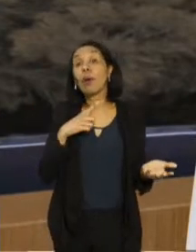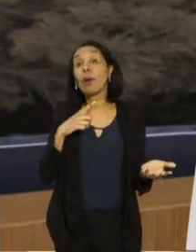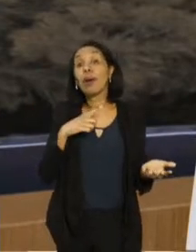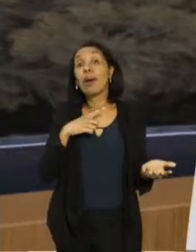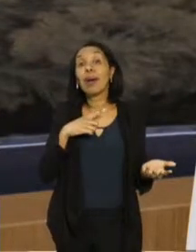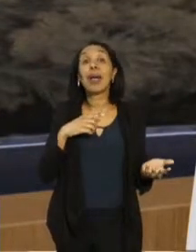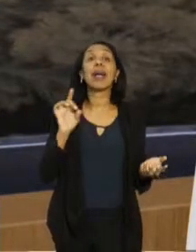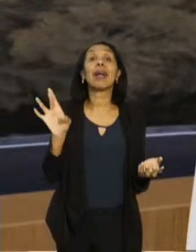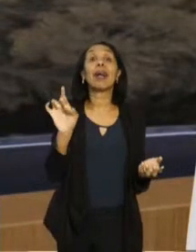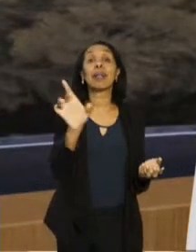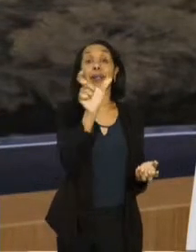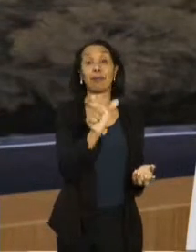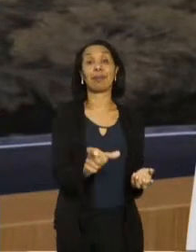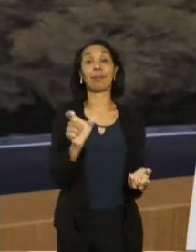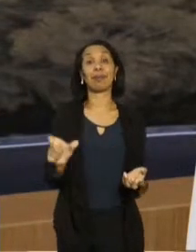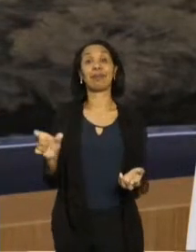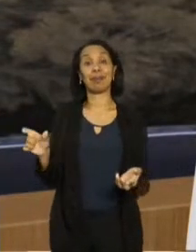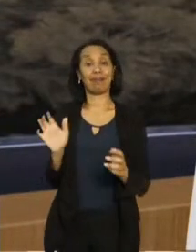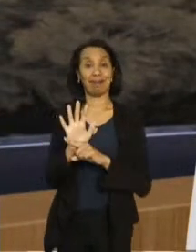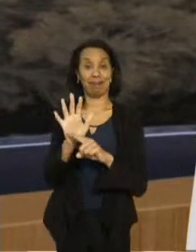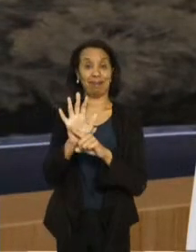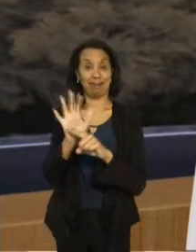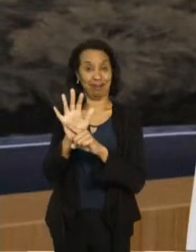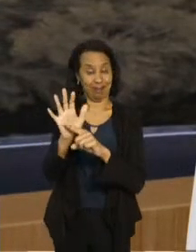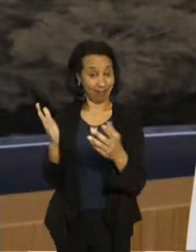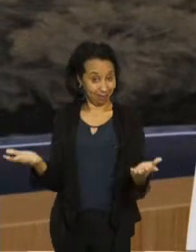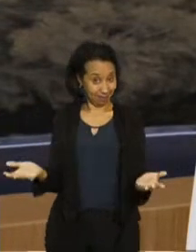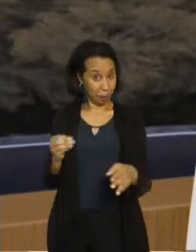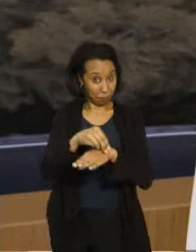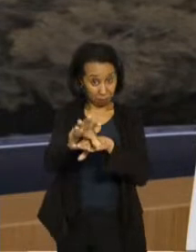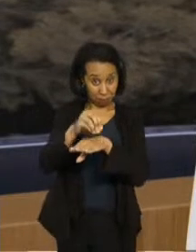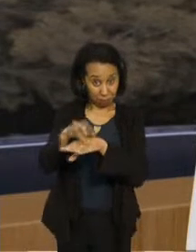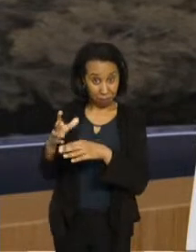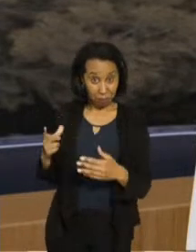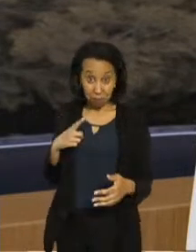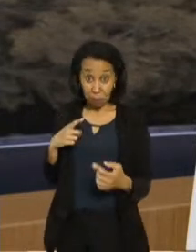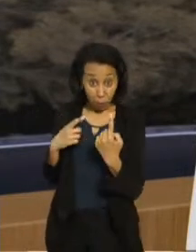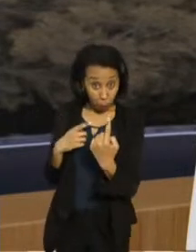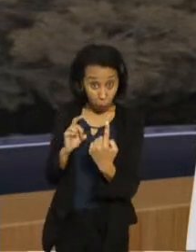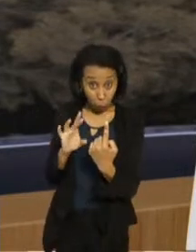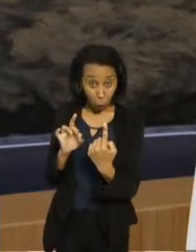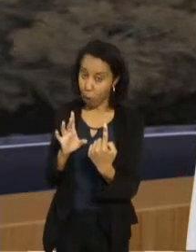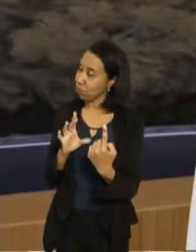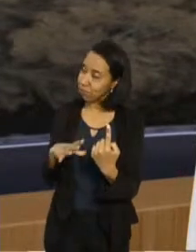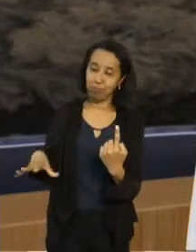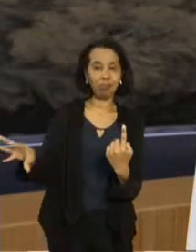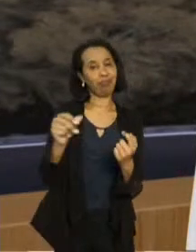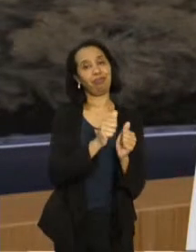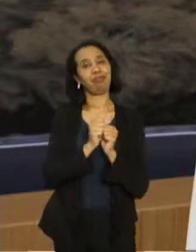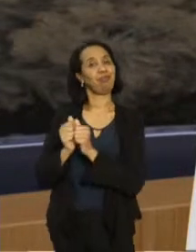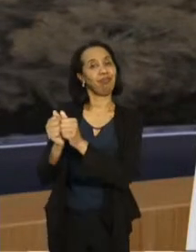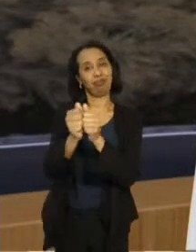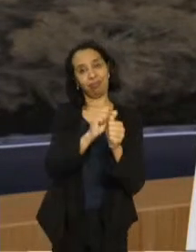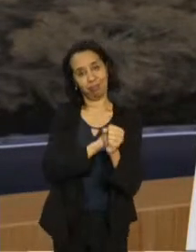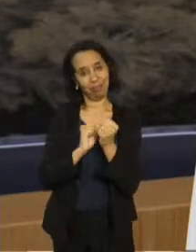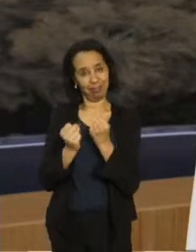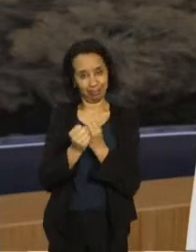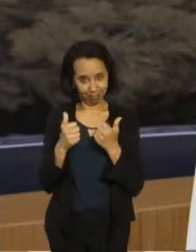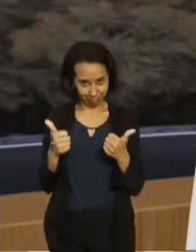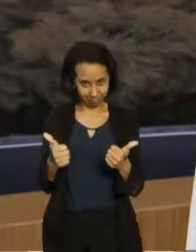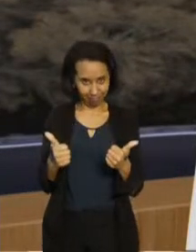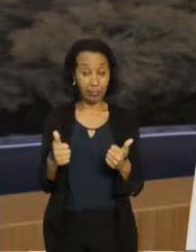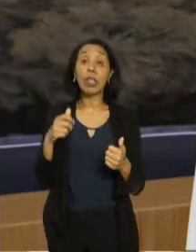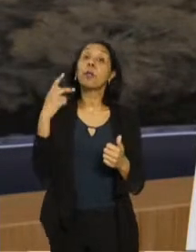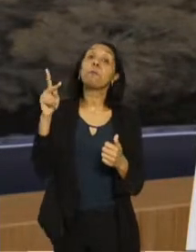cada um individual nessa contribuição? Se uma só fizer, parece que não vai dar certo. Agora, tem uma pergunta para o